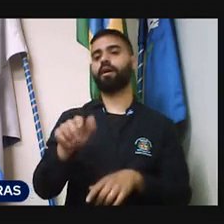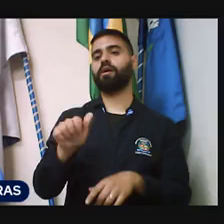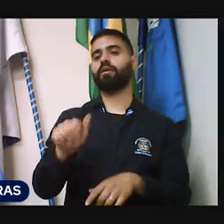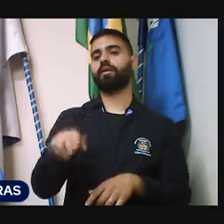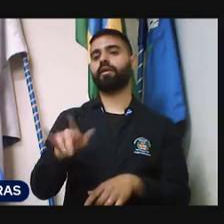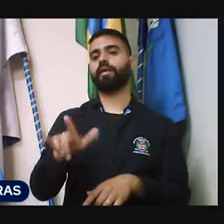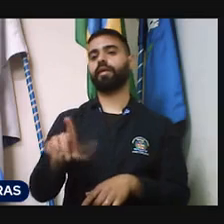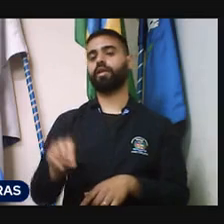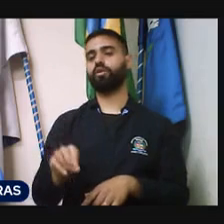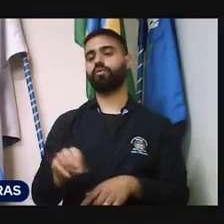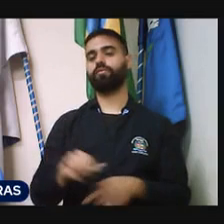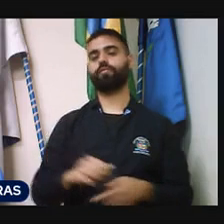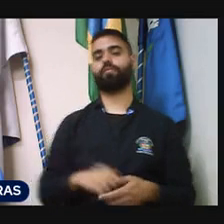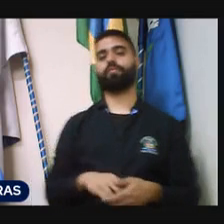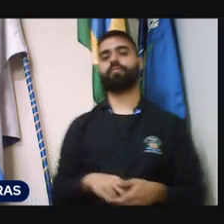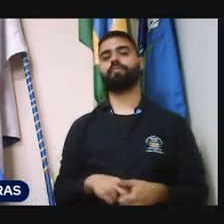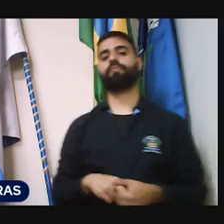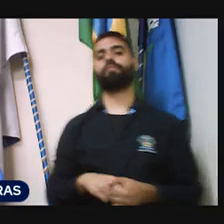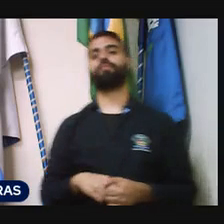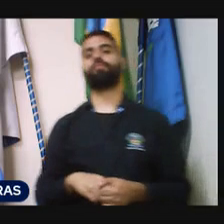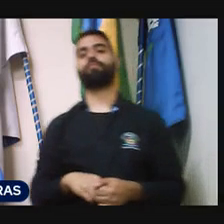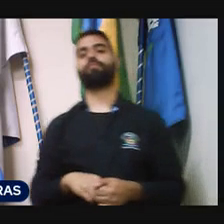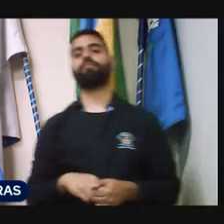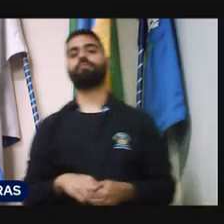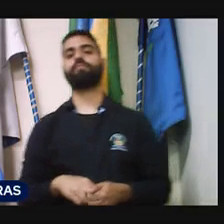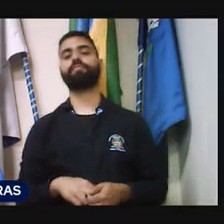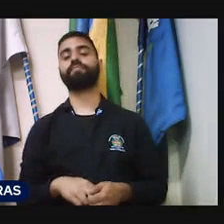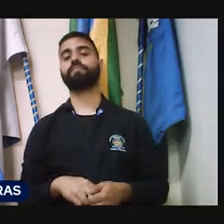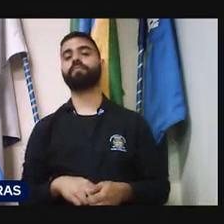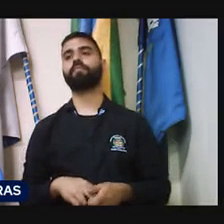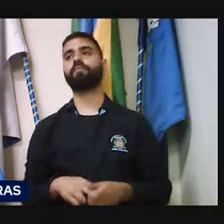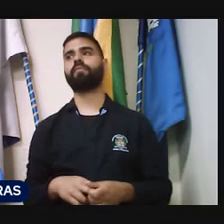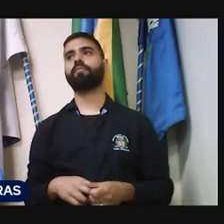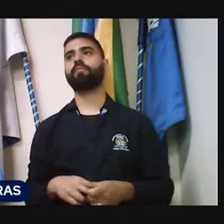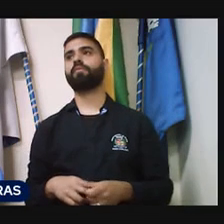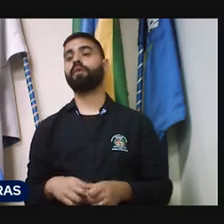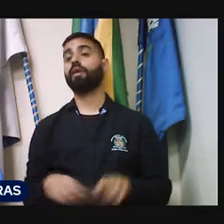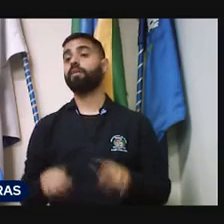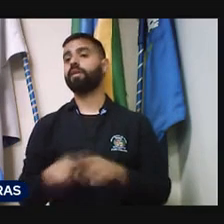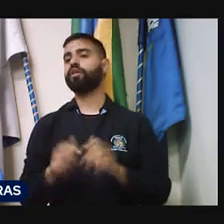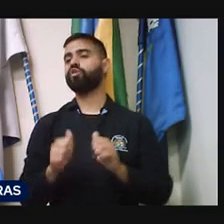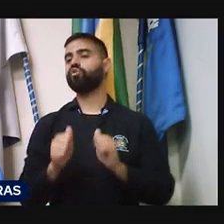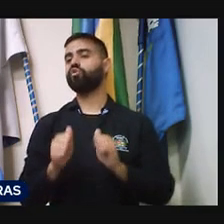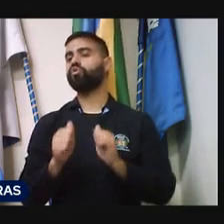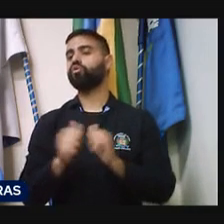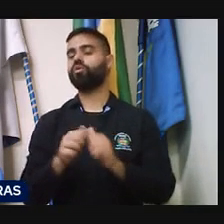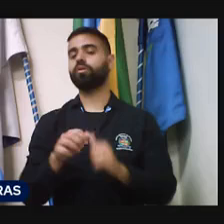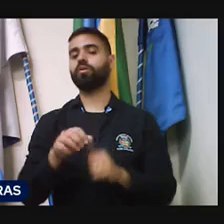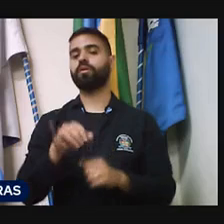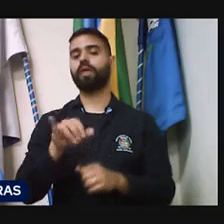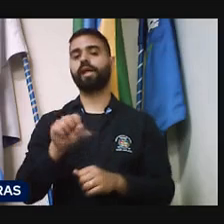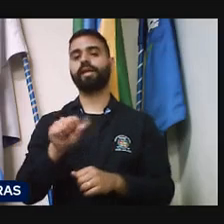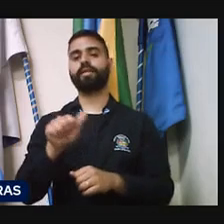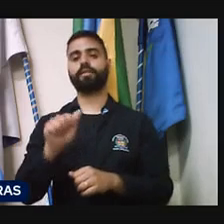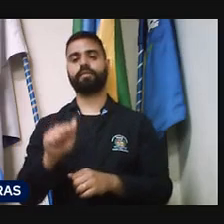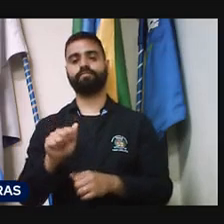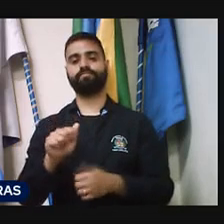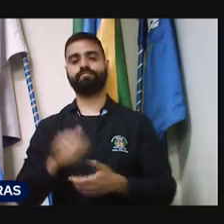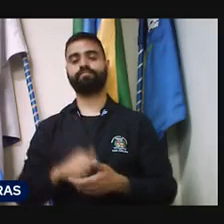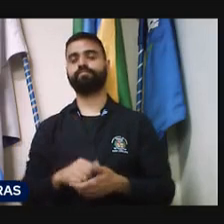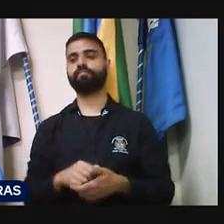da Pousada Serra Verde e junto com a minha querida sogra dona Isa Vasconcelos